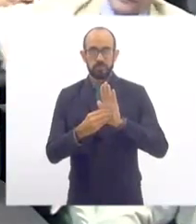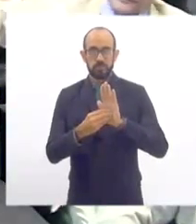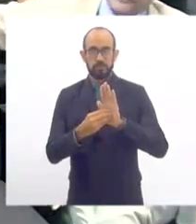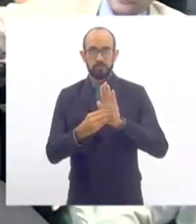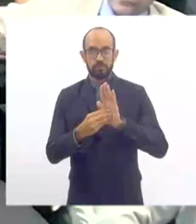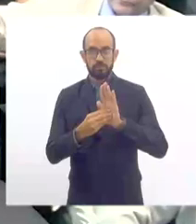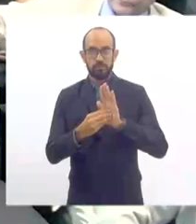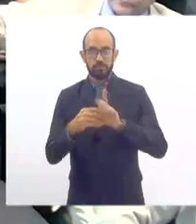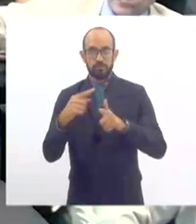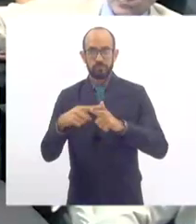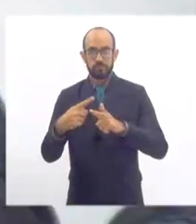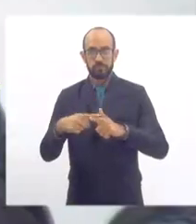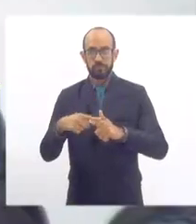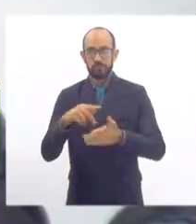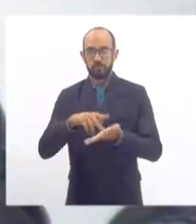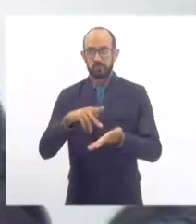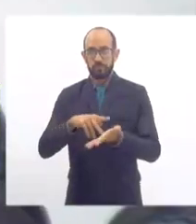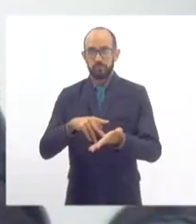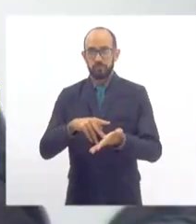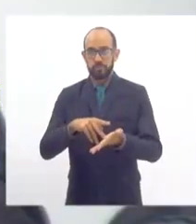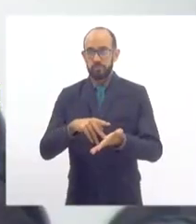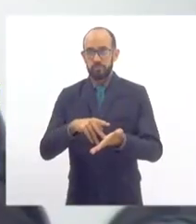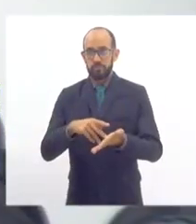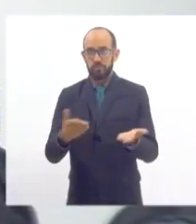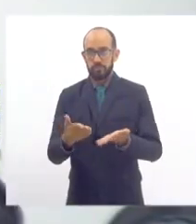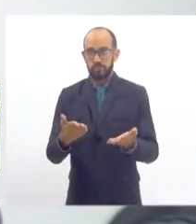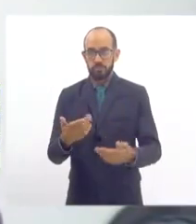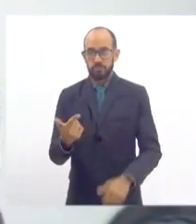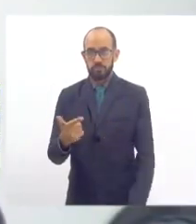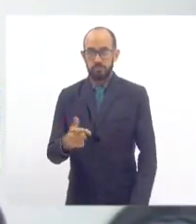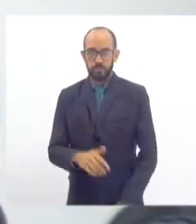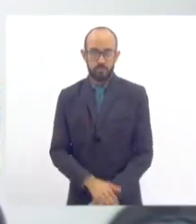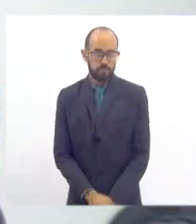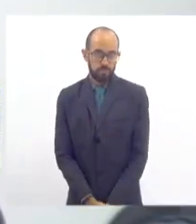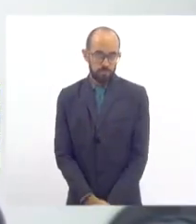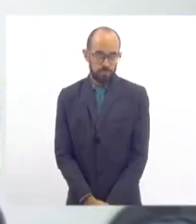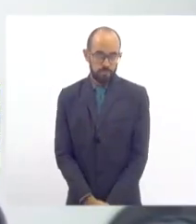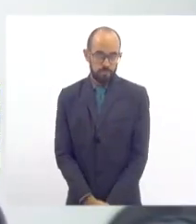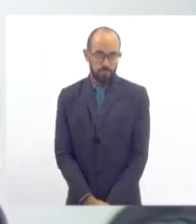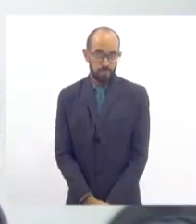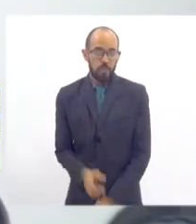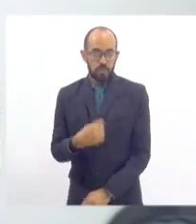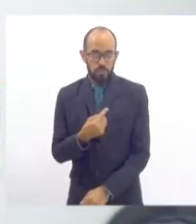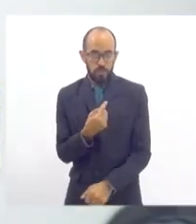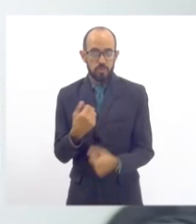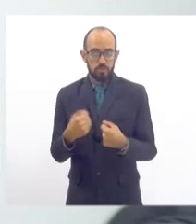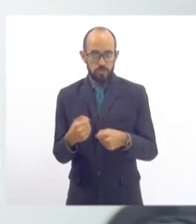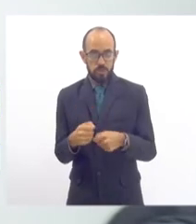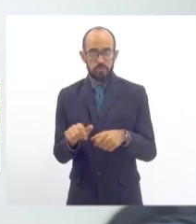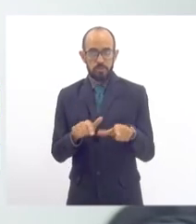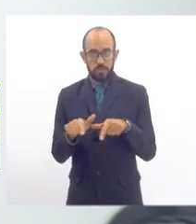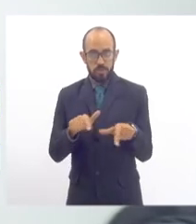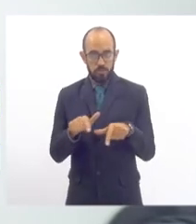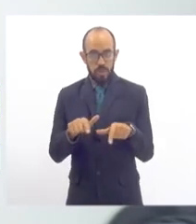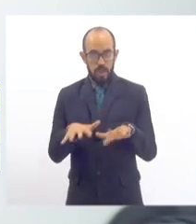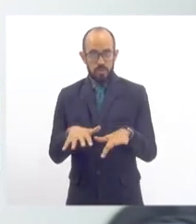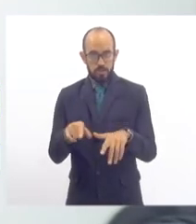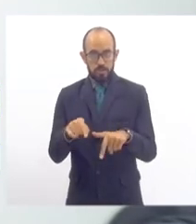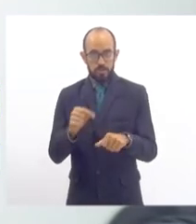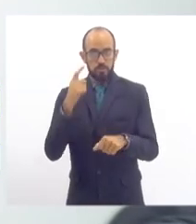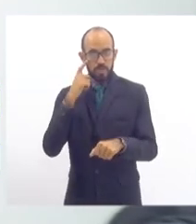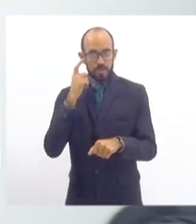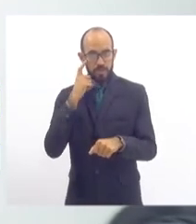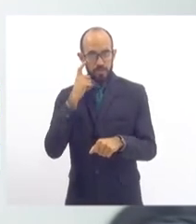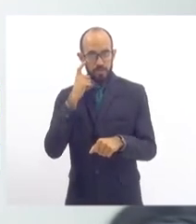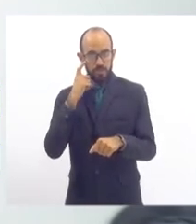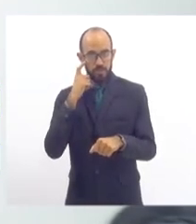Porque, na verdade, o que significa agora? Não está lá. É bom, aqui a gente tem que trabalhar com a realidade do jeito que a realidade é. Este plano,